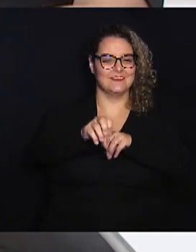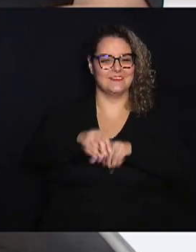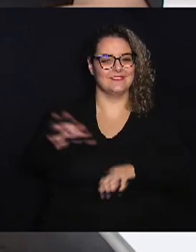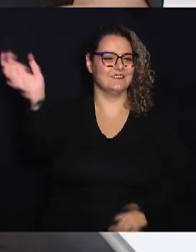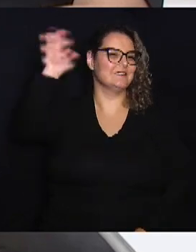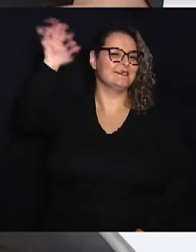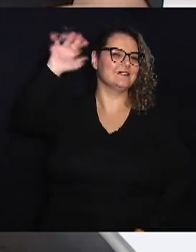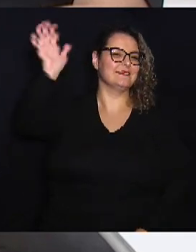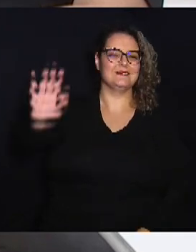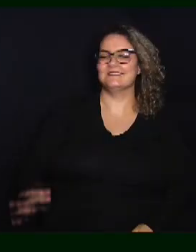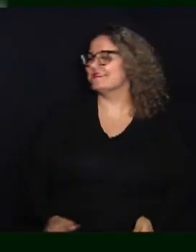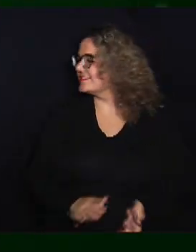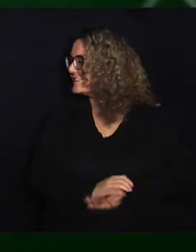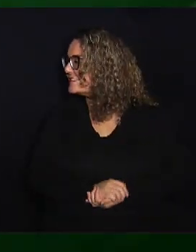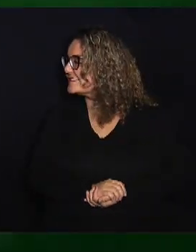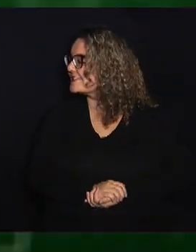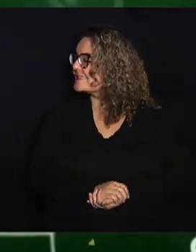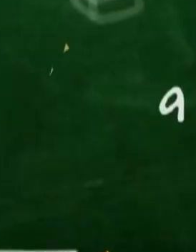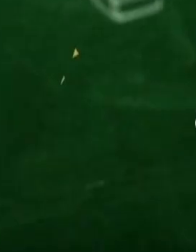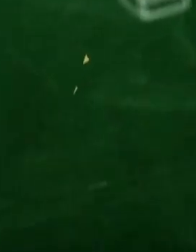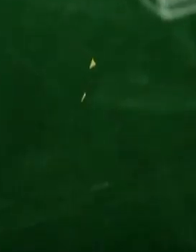educação. Tchau!